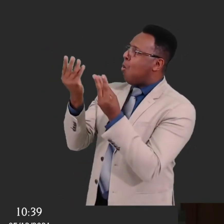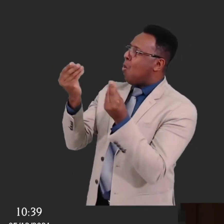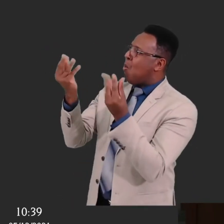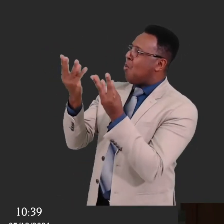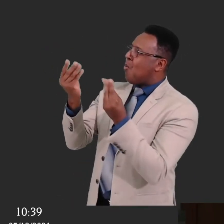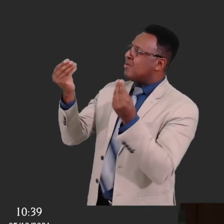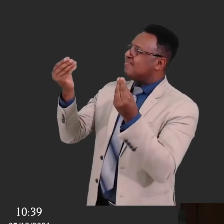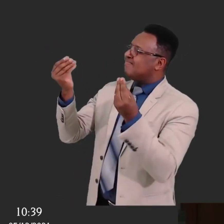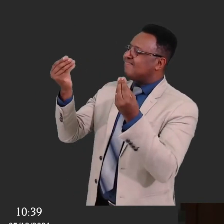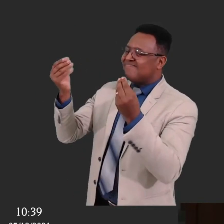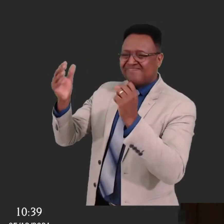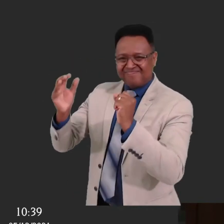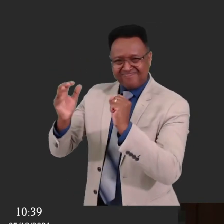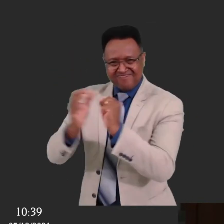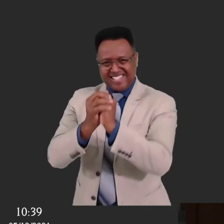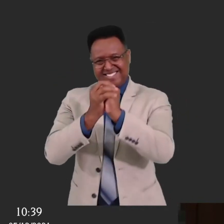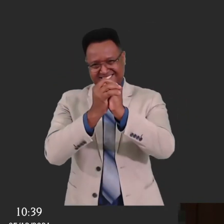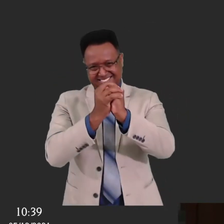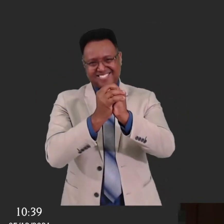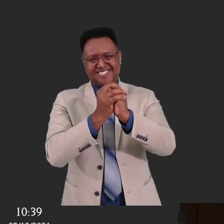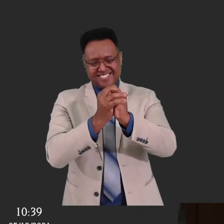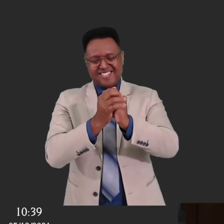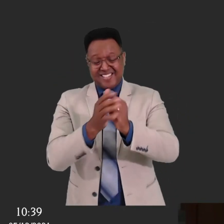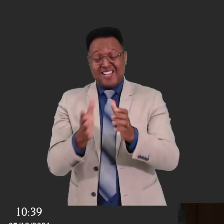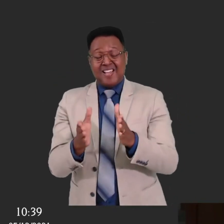somente. Amém.